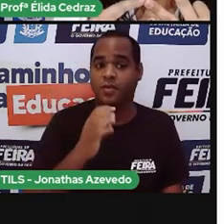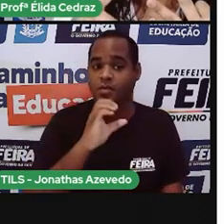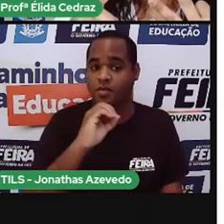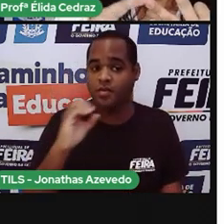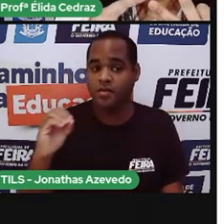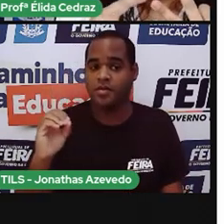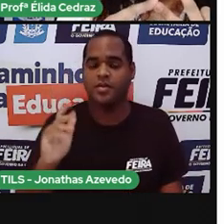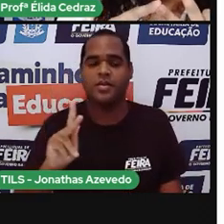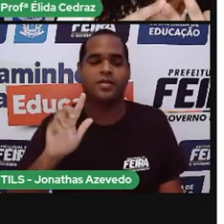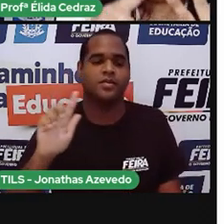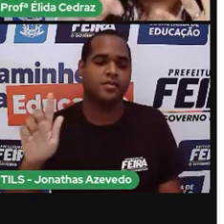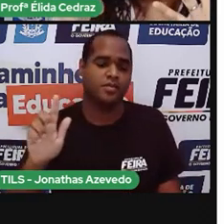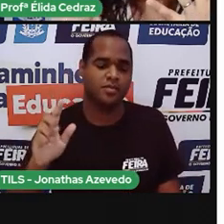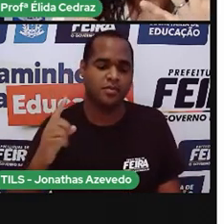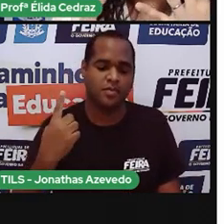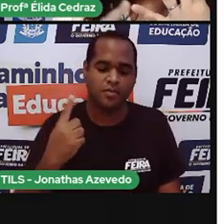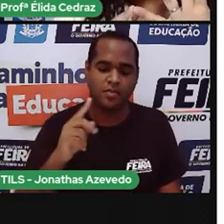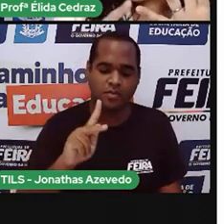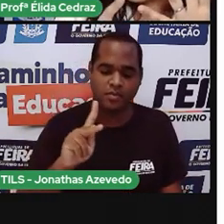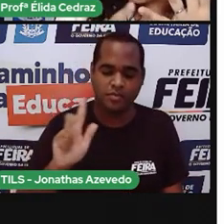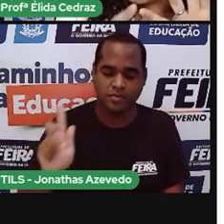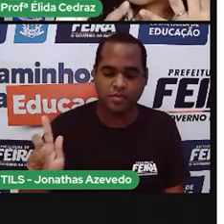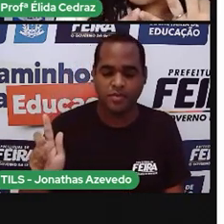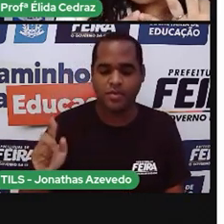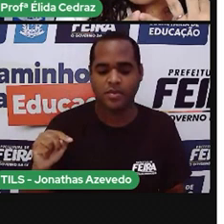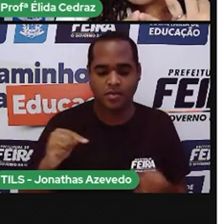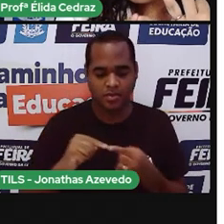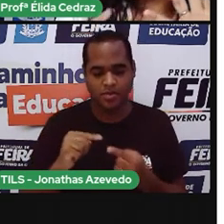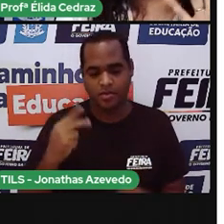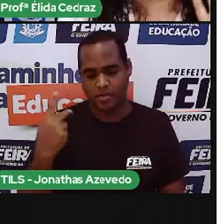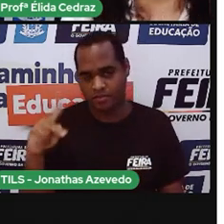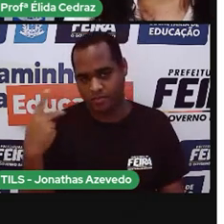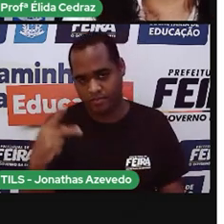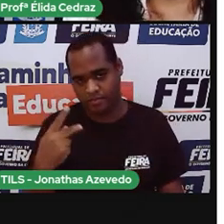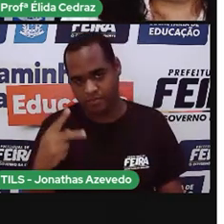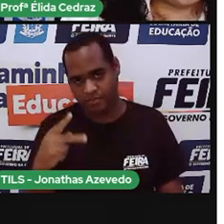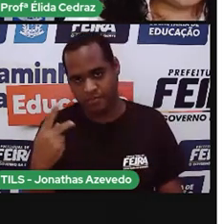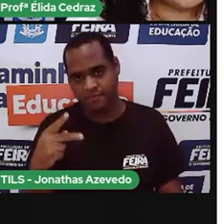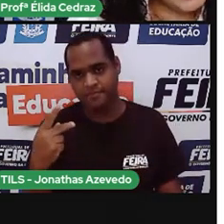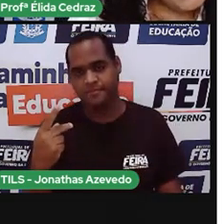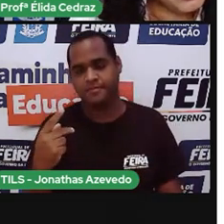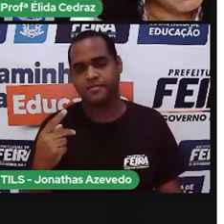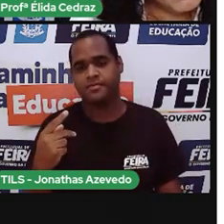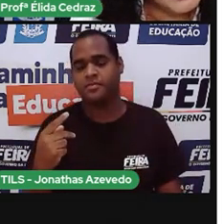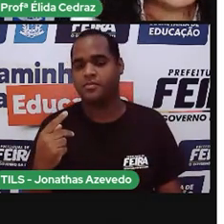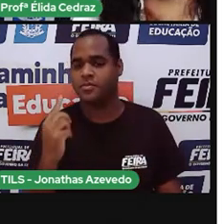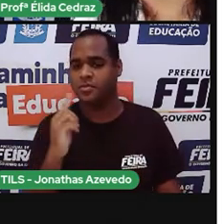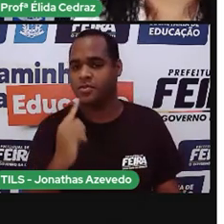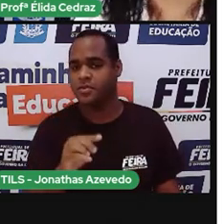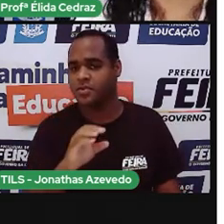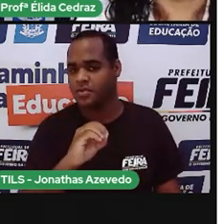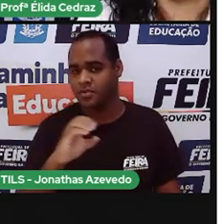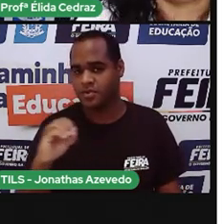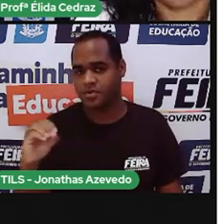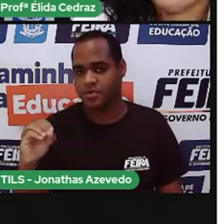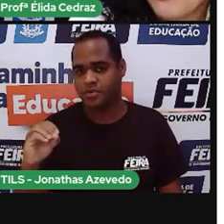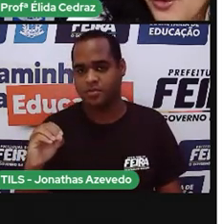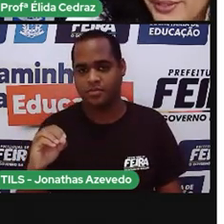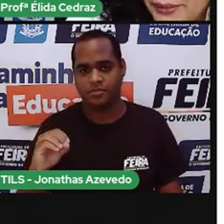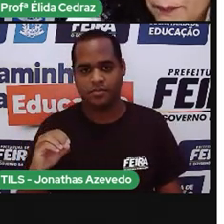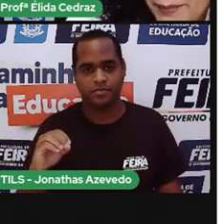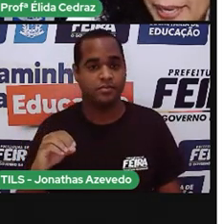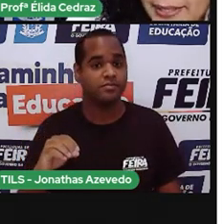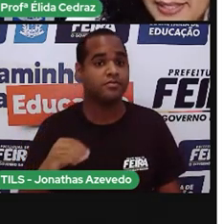1.000 quilos. 1 quilo é 1.000 gramas. A prova vai perguntar agora para você.